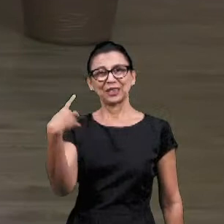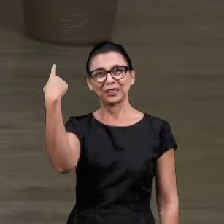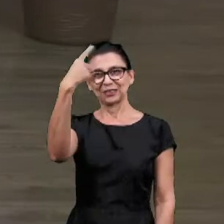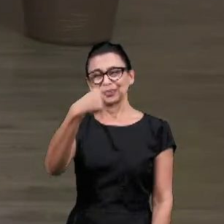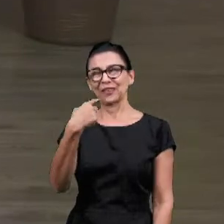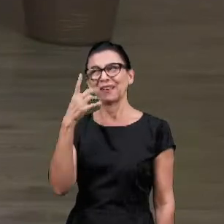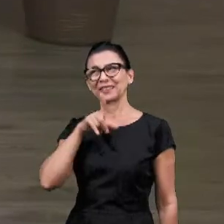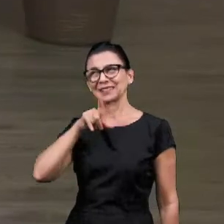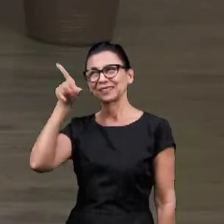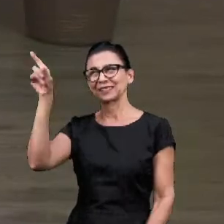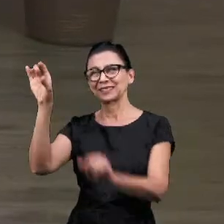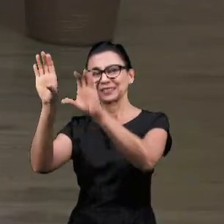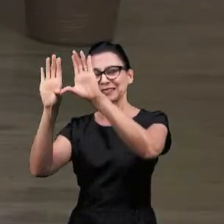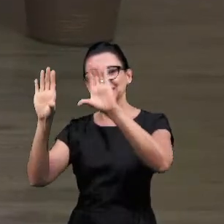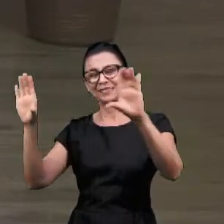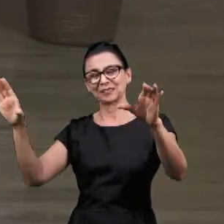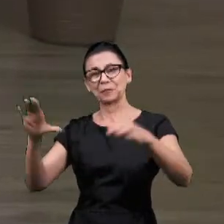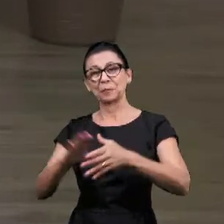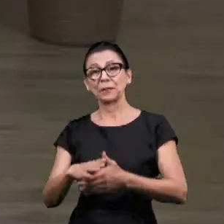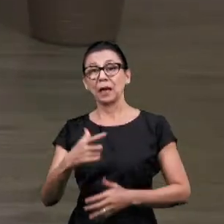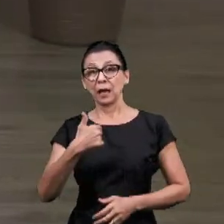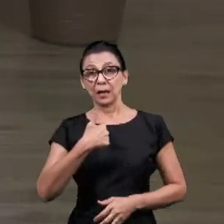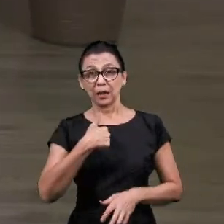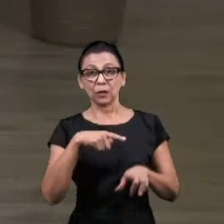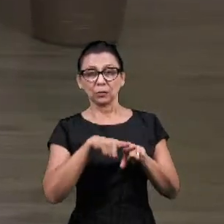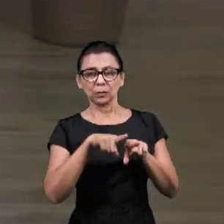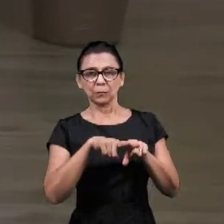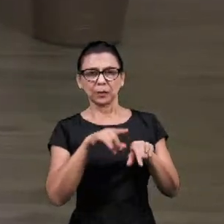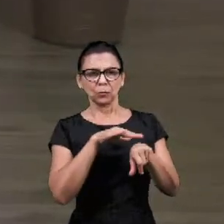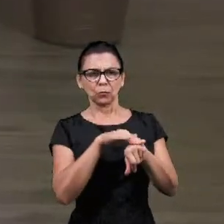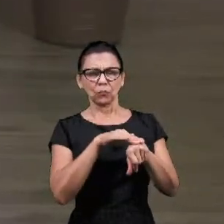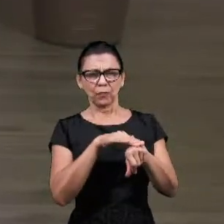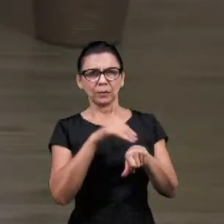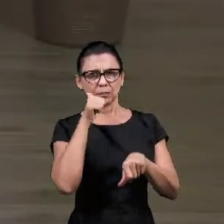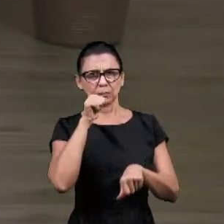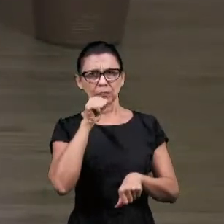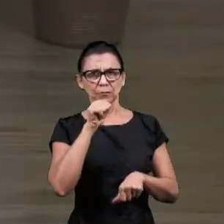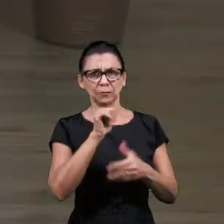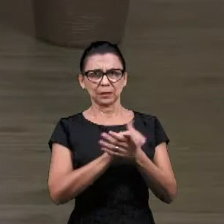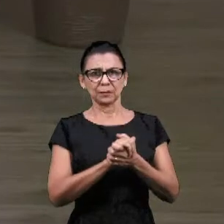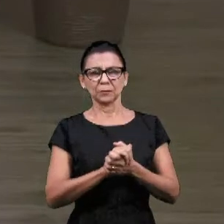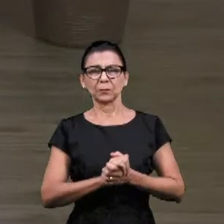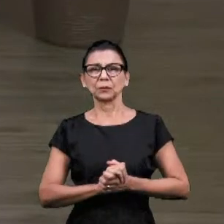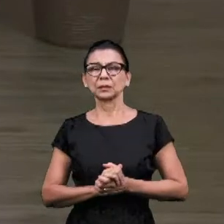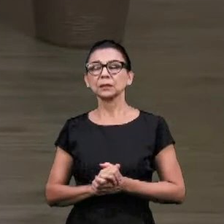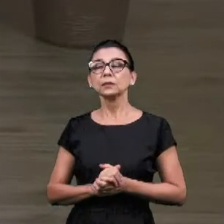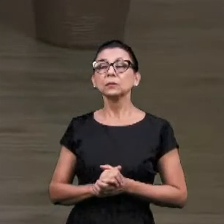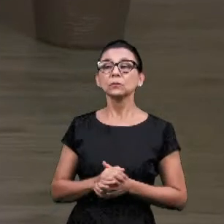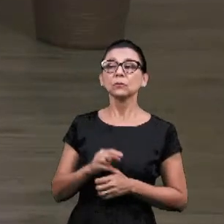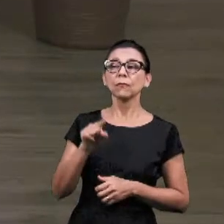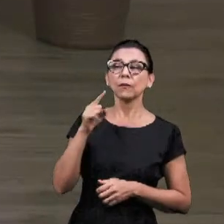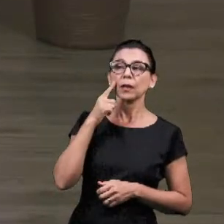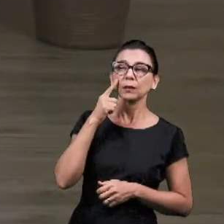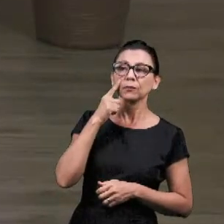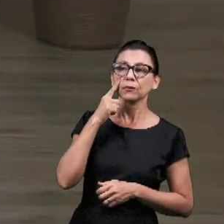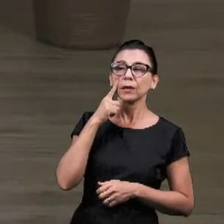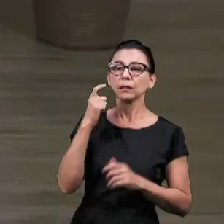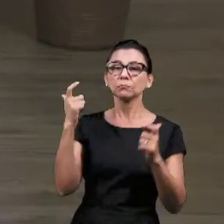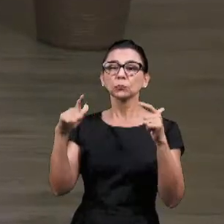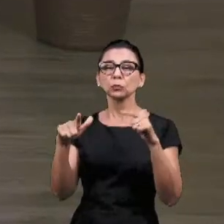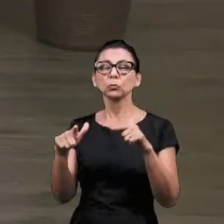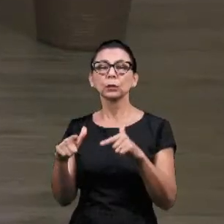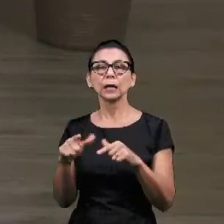Tem uma coisa, eu sempre converso com a minha esposa, às vezes quando a gente vai num lugar, conhece um lugar novo, ou você está